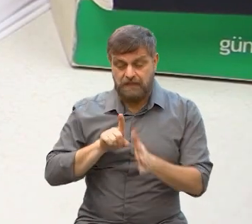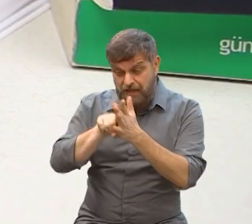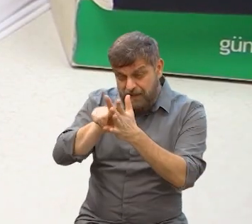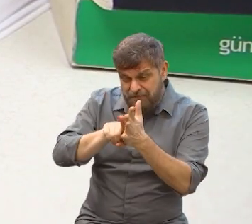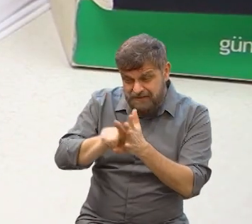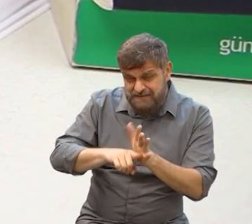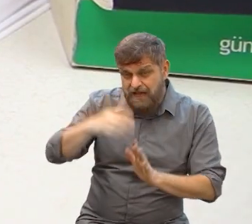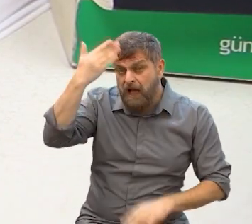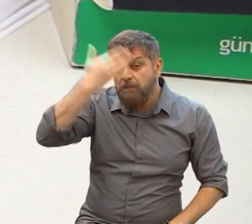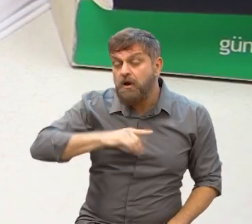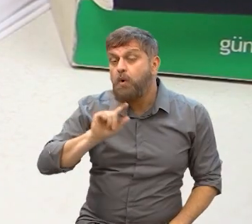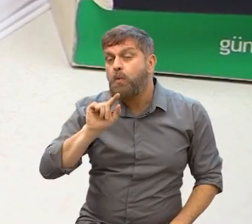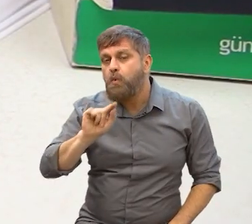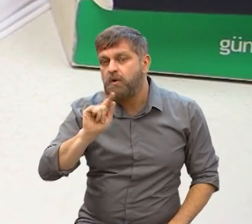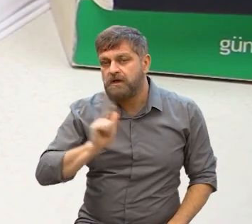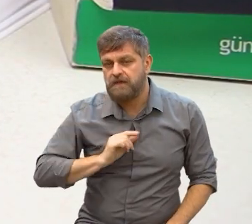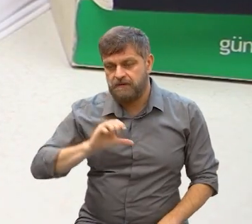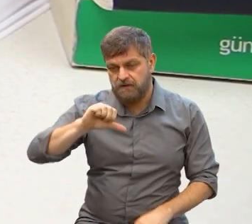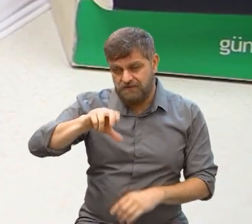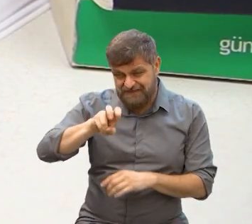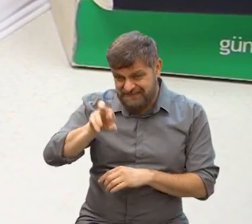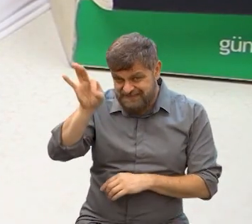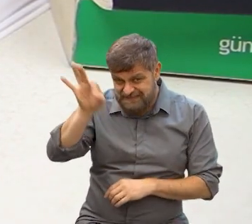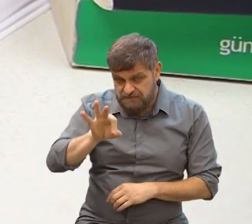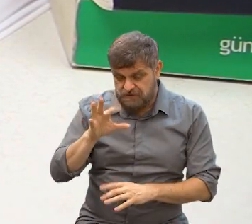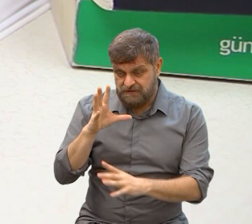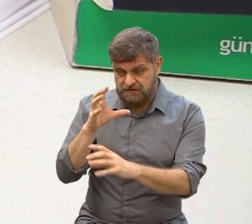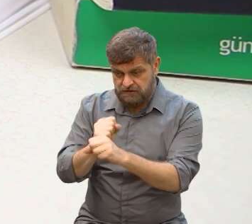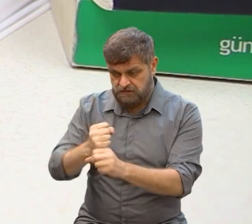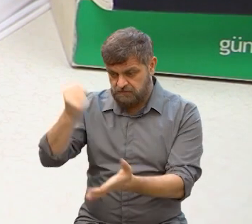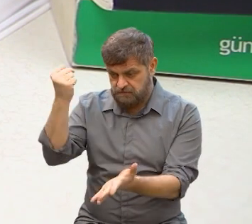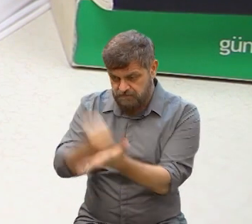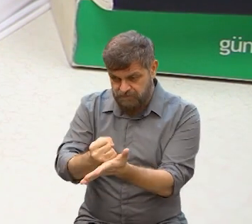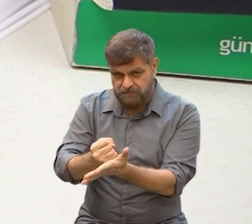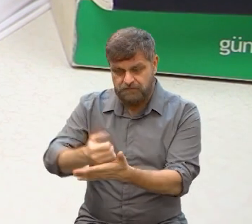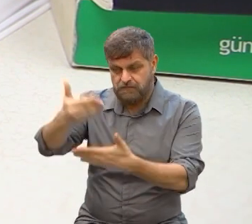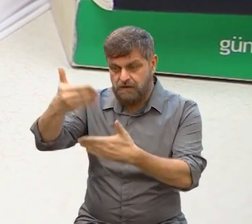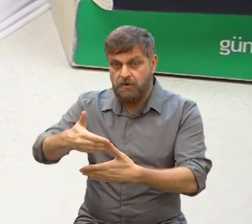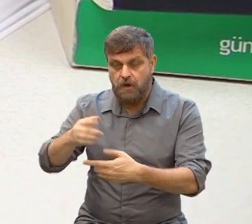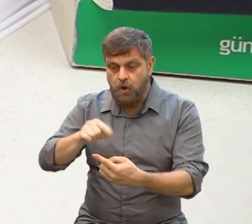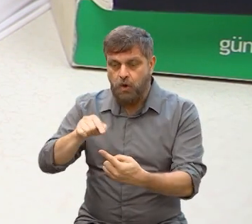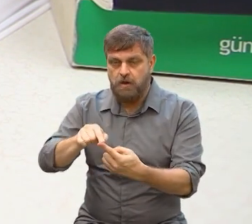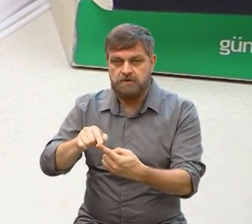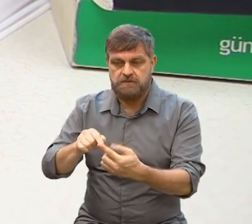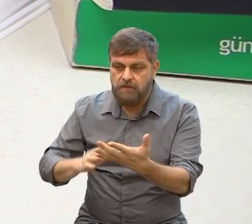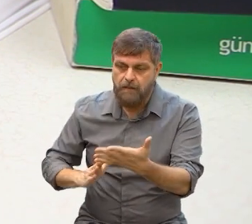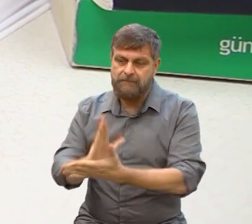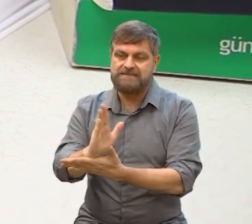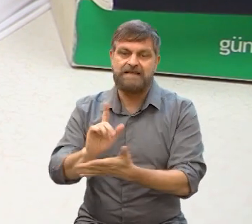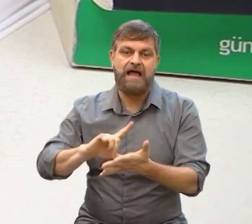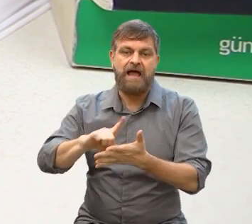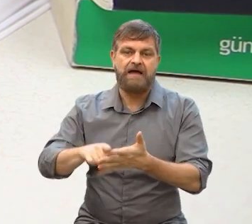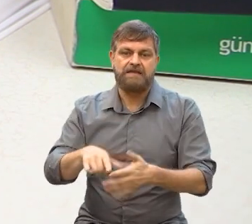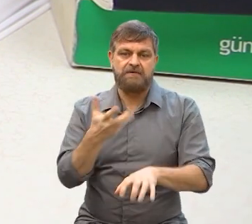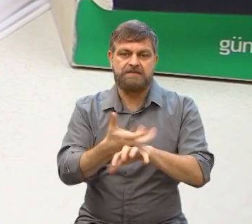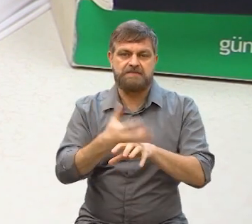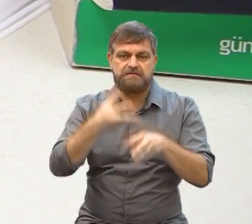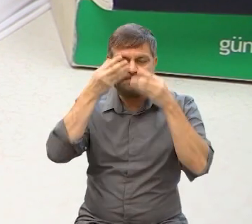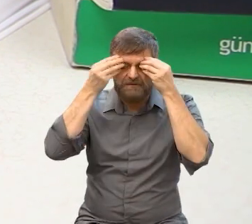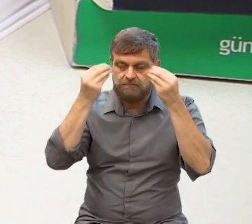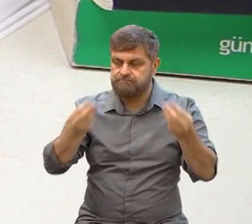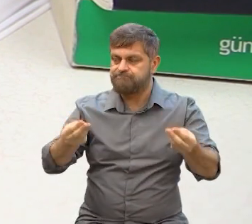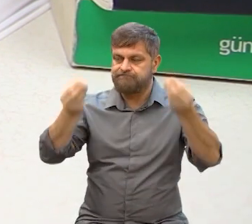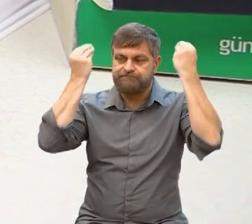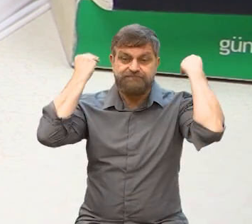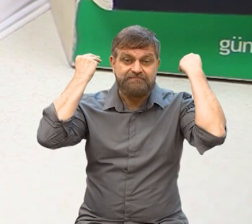pesquisas que dizem assim, 95% das notas que os alunos tiram foi para passar de ano, depois eles esquecem a matéria. Você esquece a